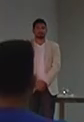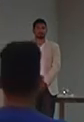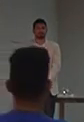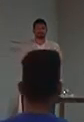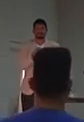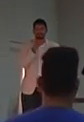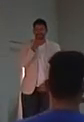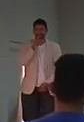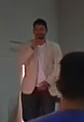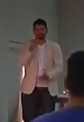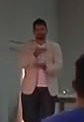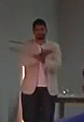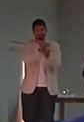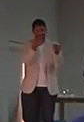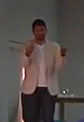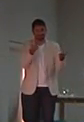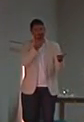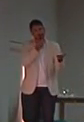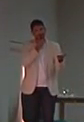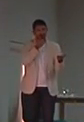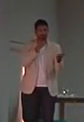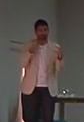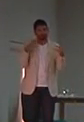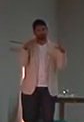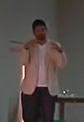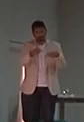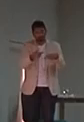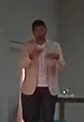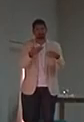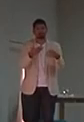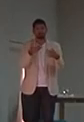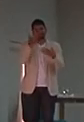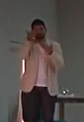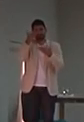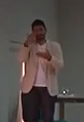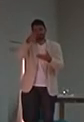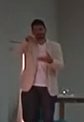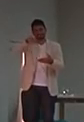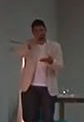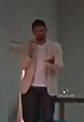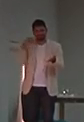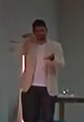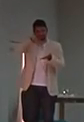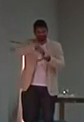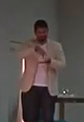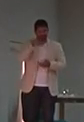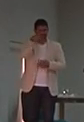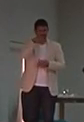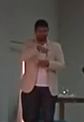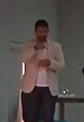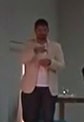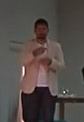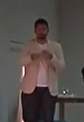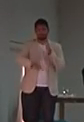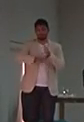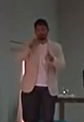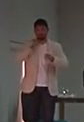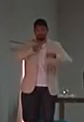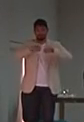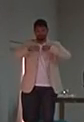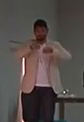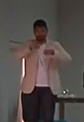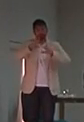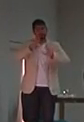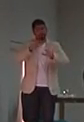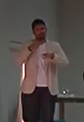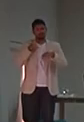Bom dia a todos e a todas, né? Agradecer a presença, né, ao público, né, porque está para o nosso primeiro debate. Fico